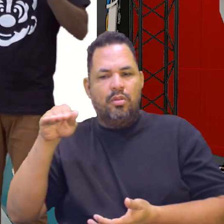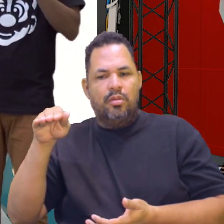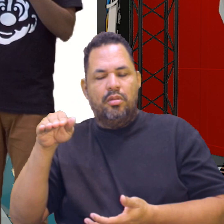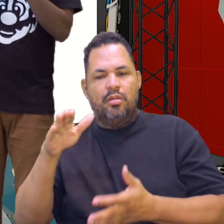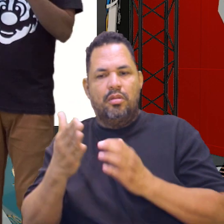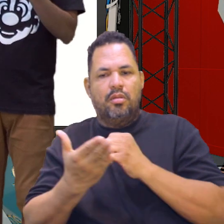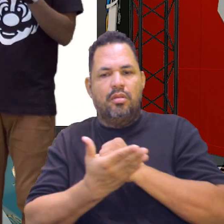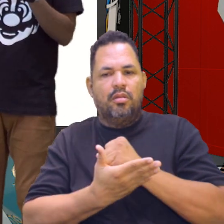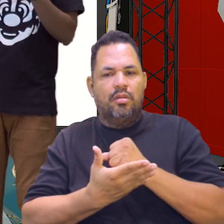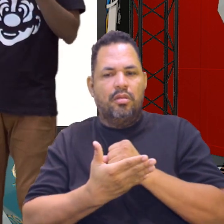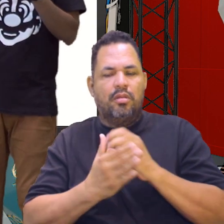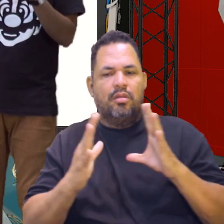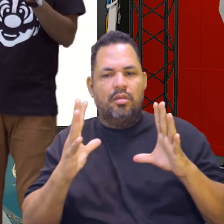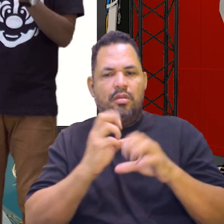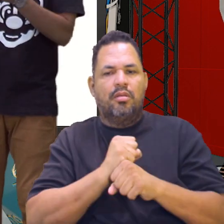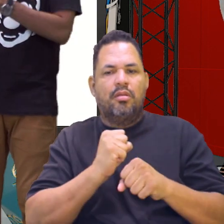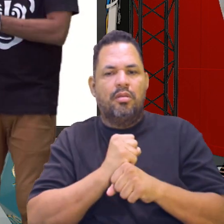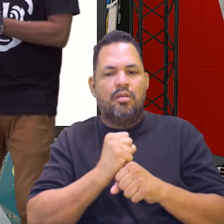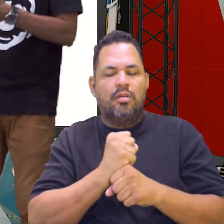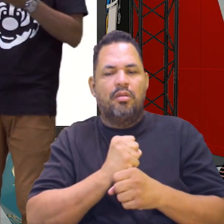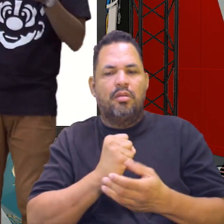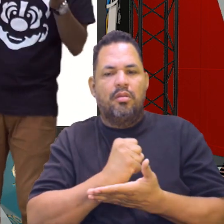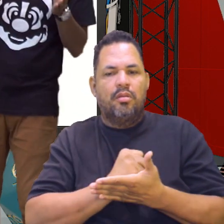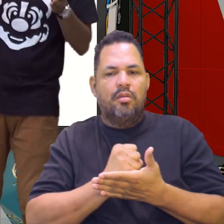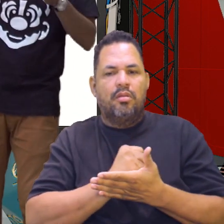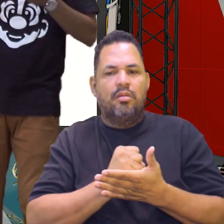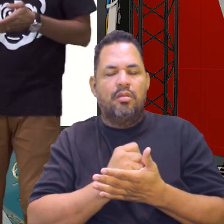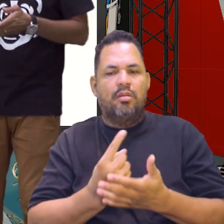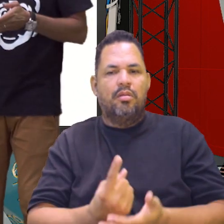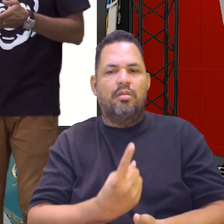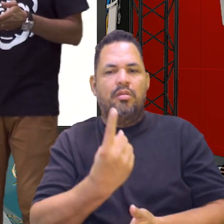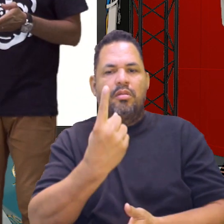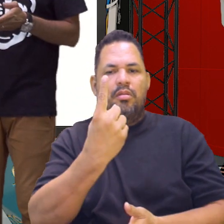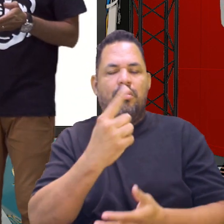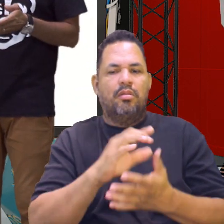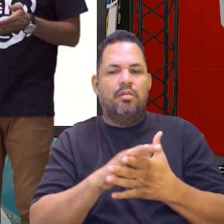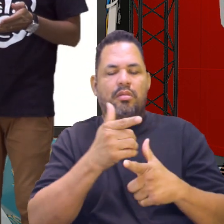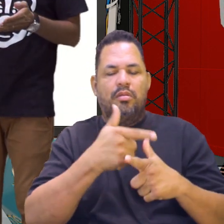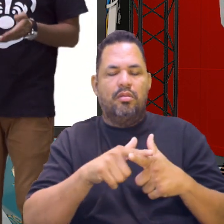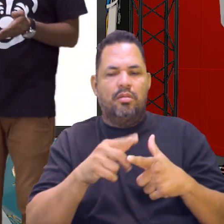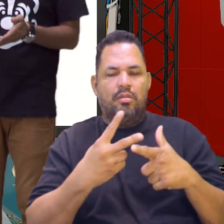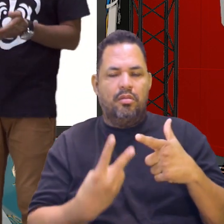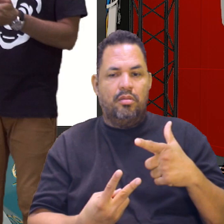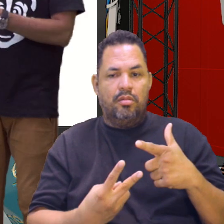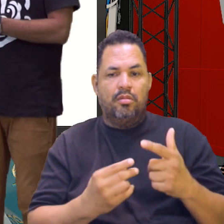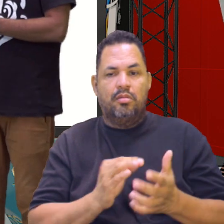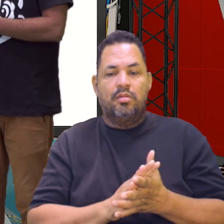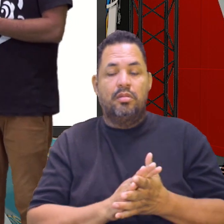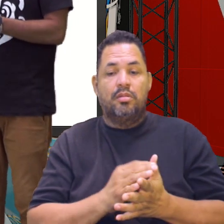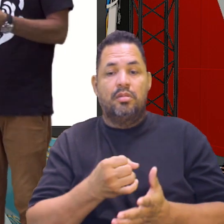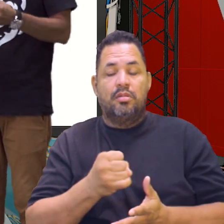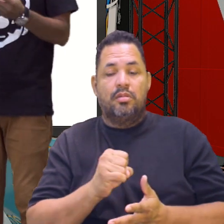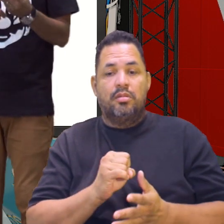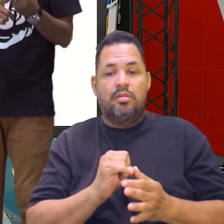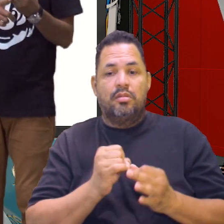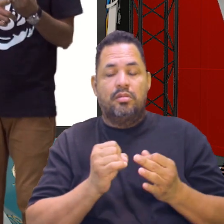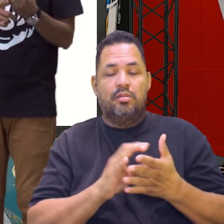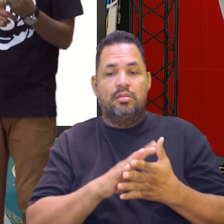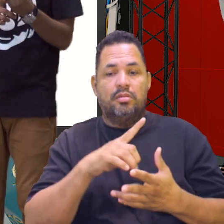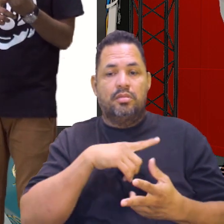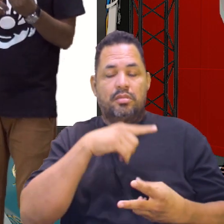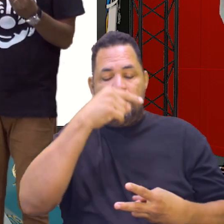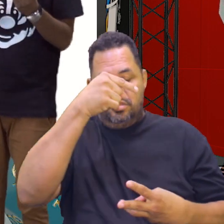base. Depois, no eixo vertical, calcula a altura. Base vezes altura, dividido por 2. Se não tiver no plano cartesiano, se ele der os